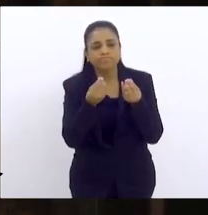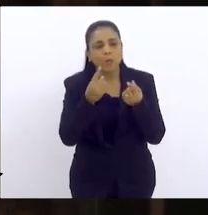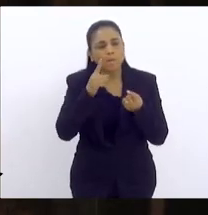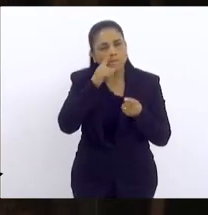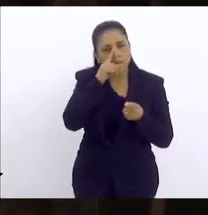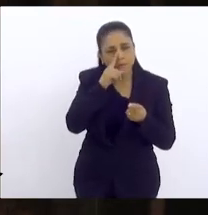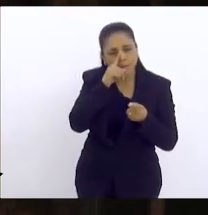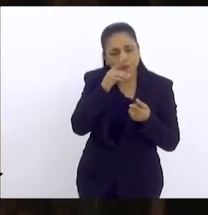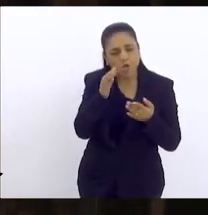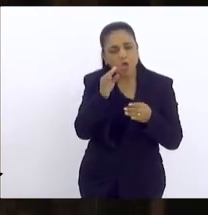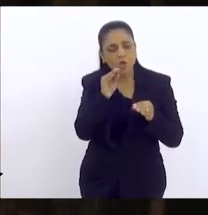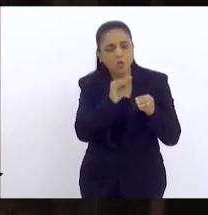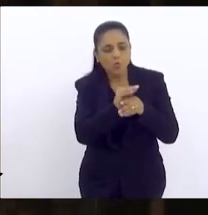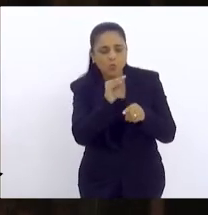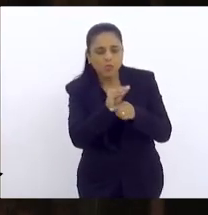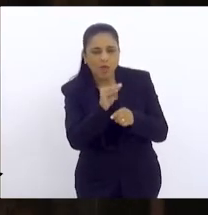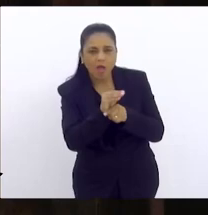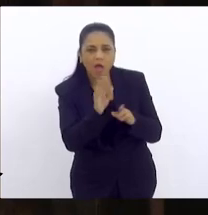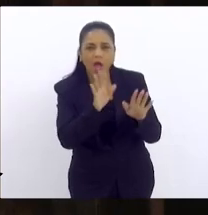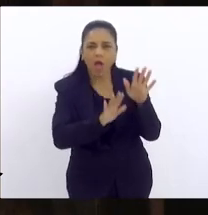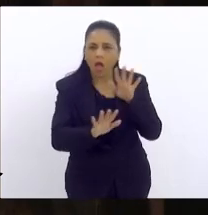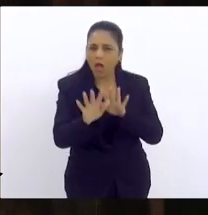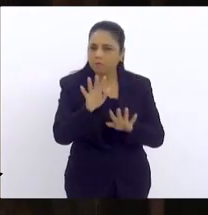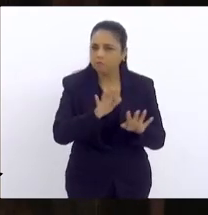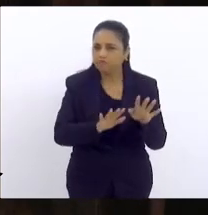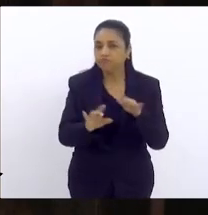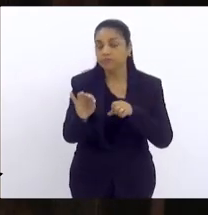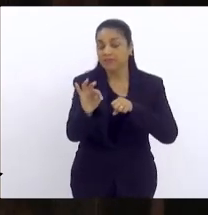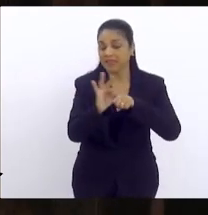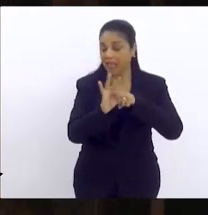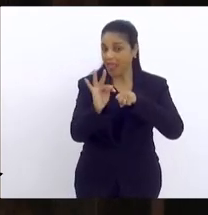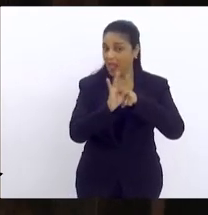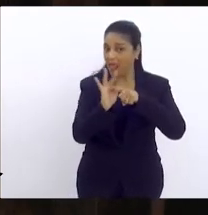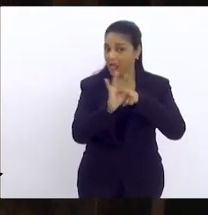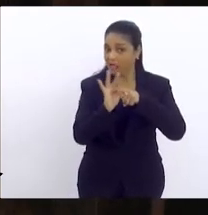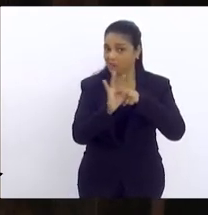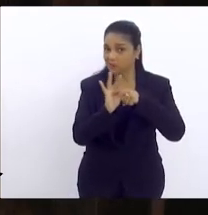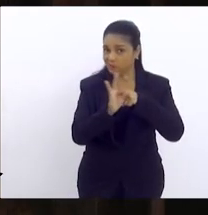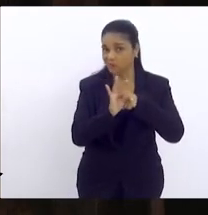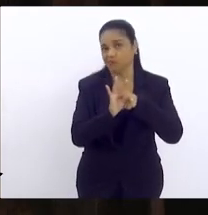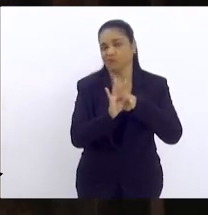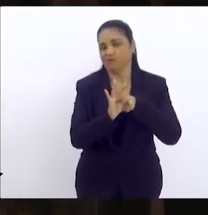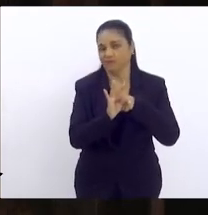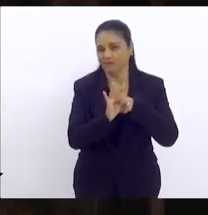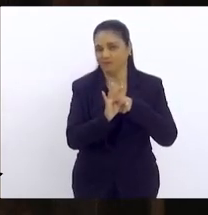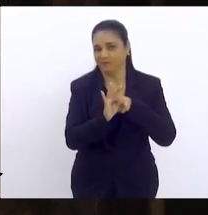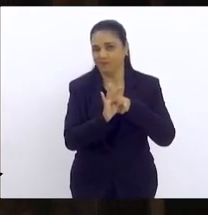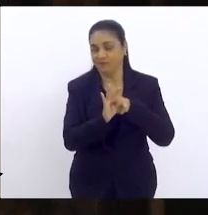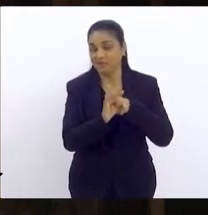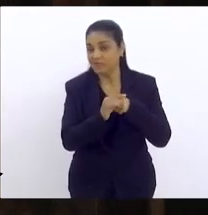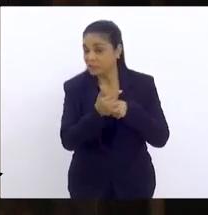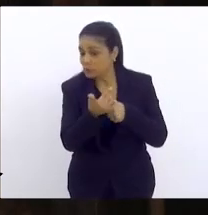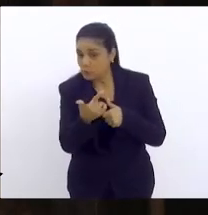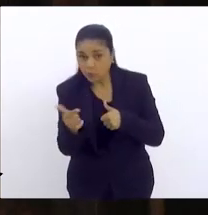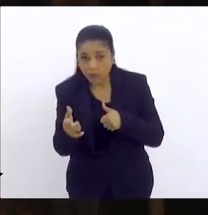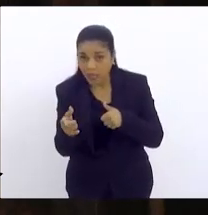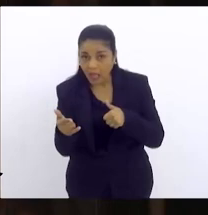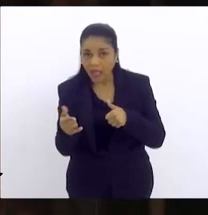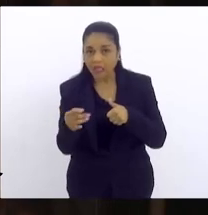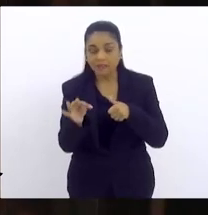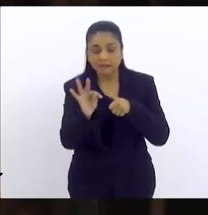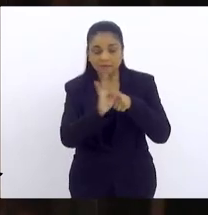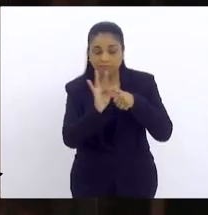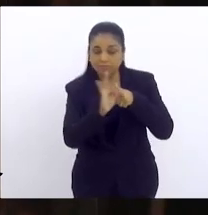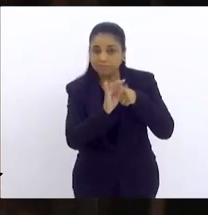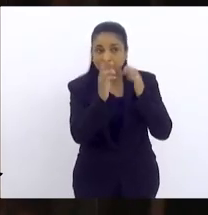técnico científico porque se você faz isso sem critério corre-se